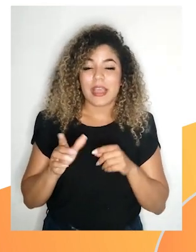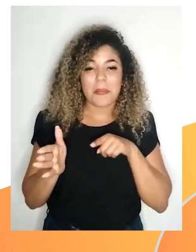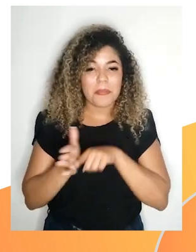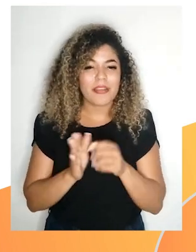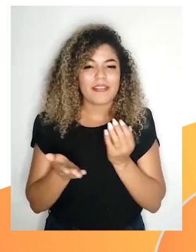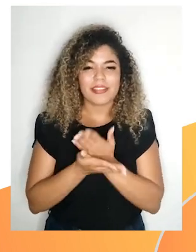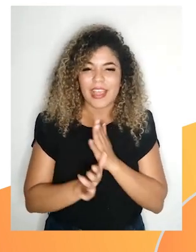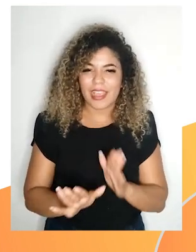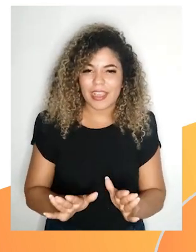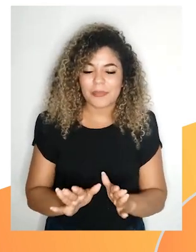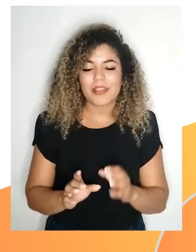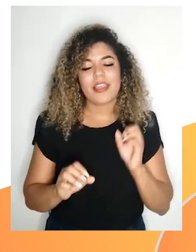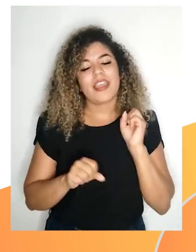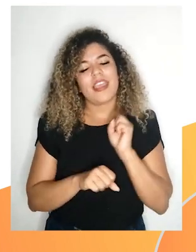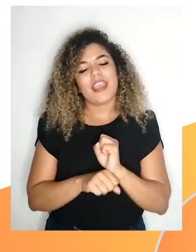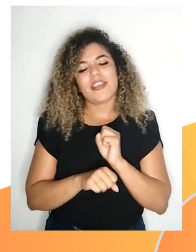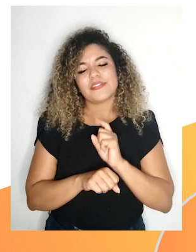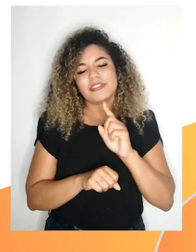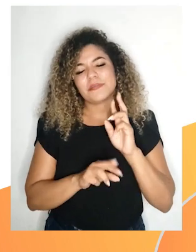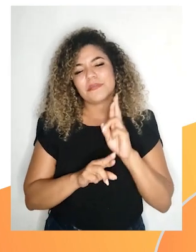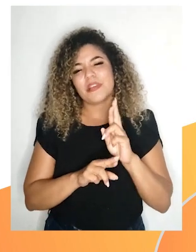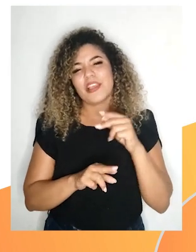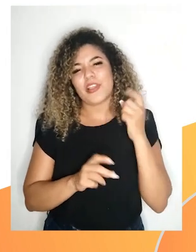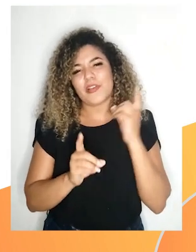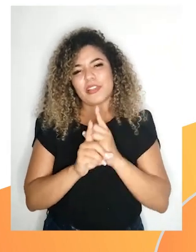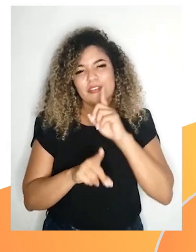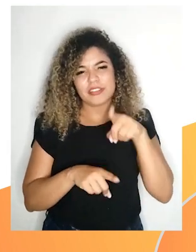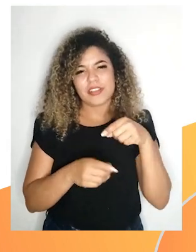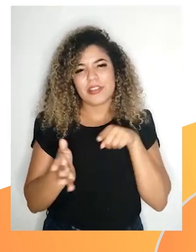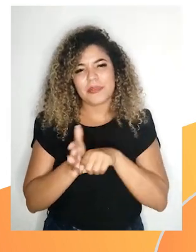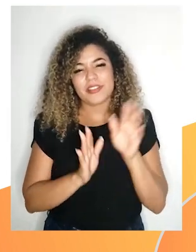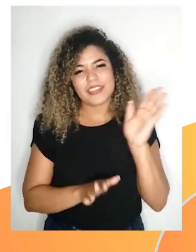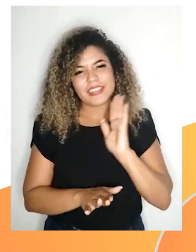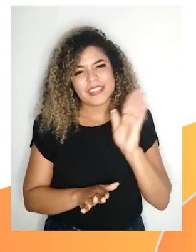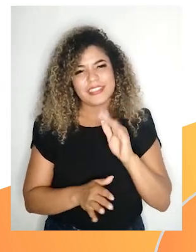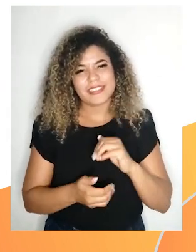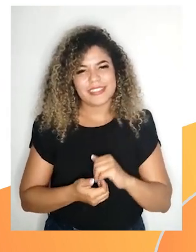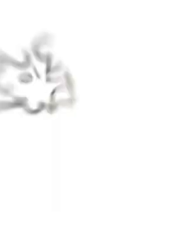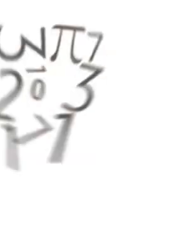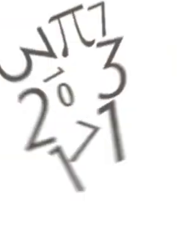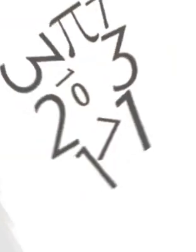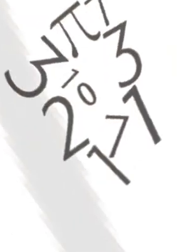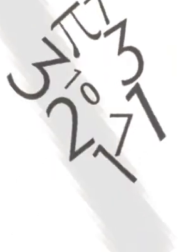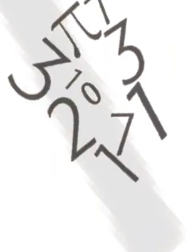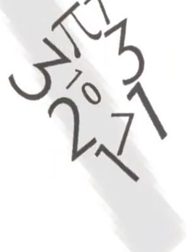aqui no item C e eu espero vocês numa próxima questão. Até mais. Tchau, tchau.